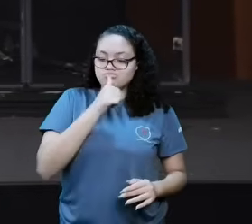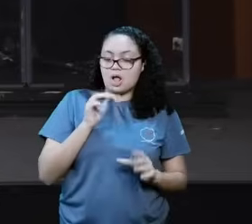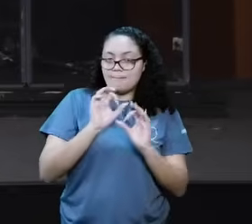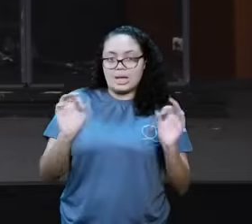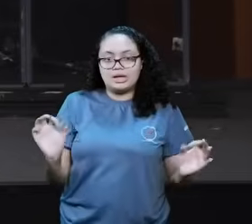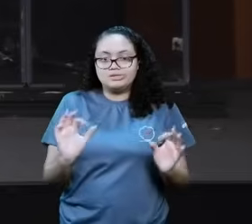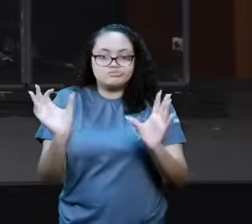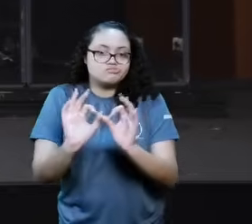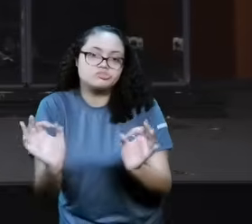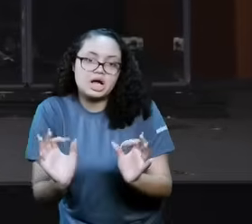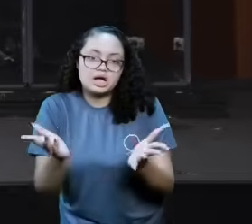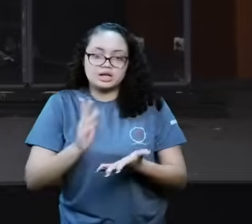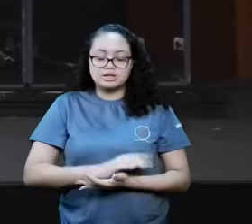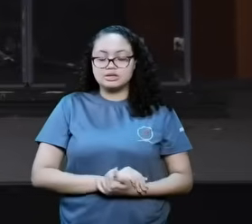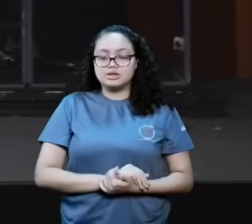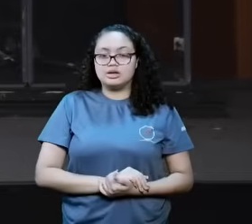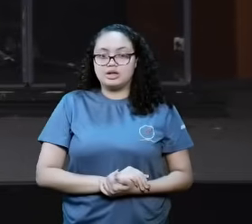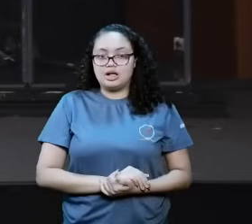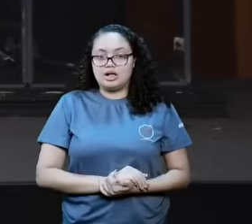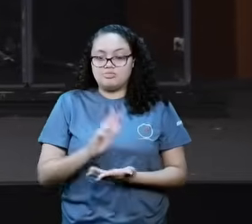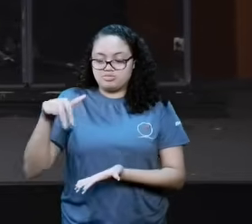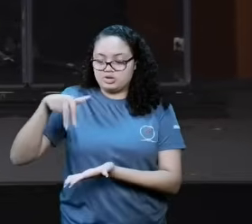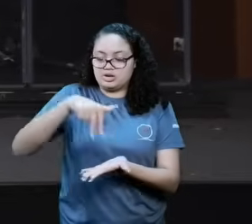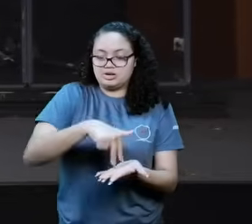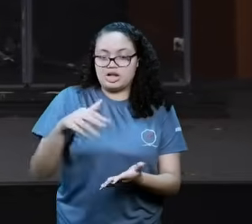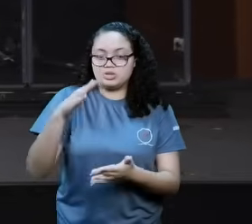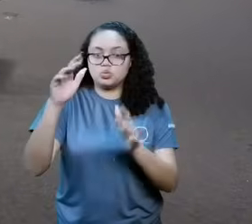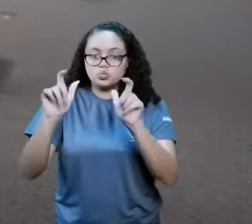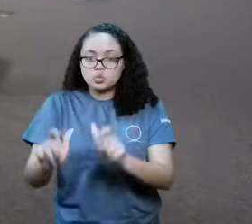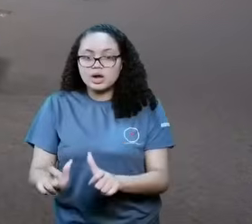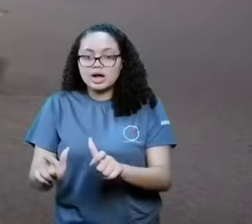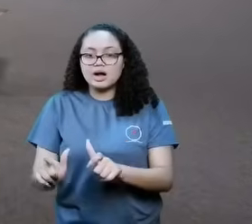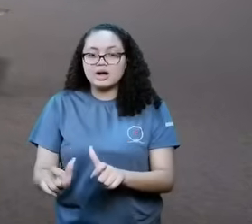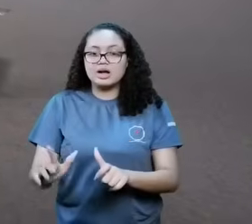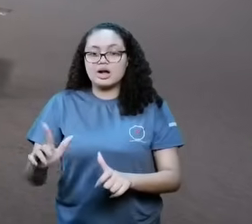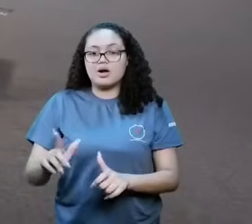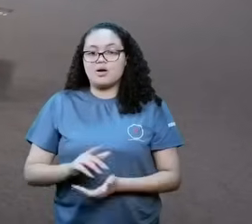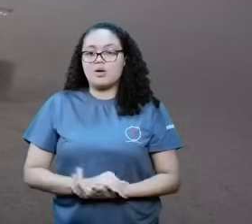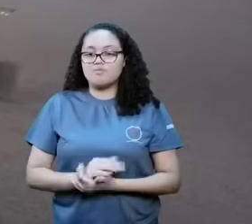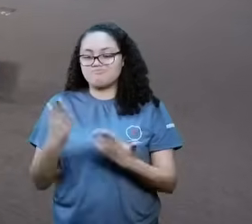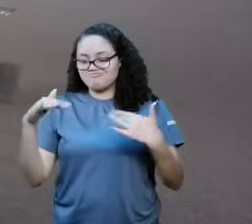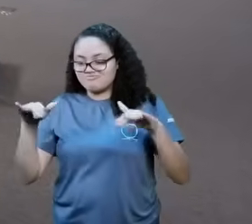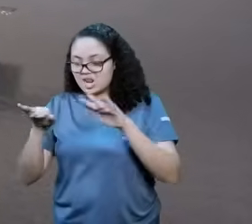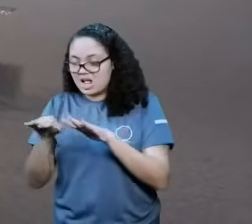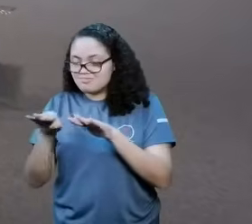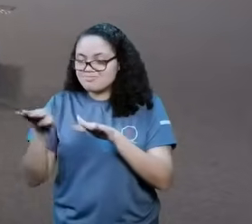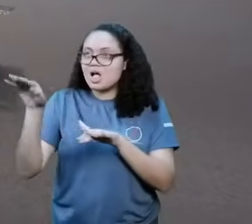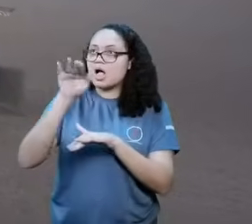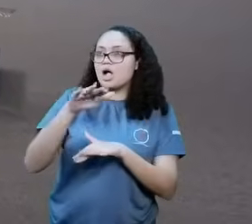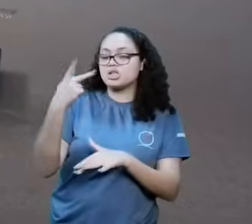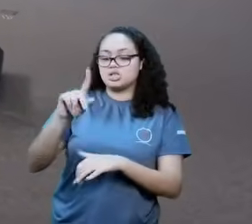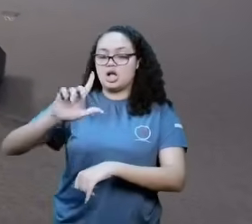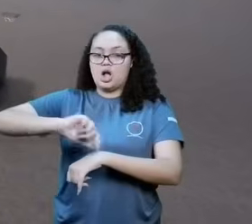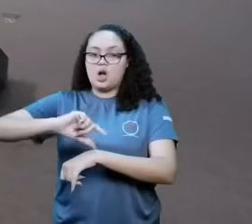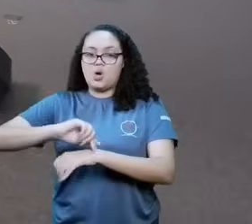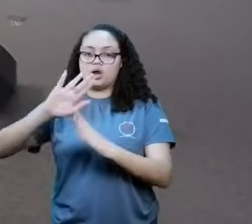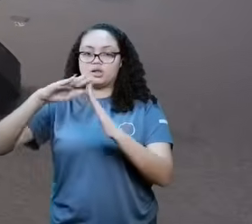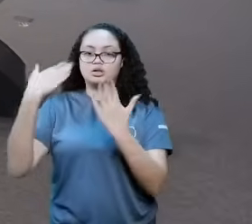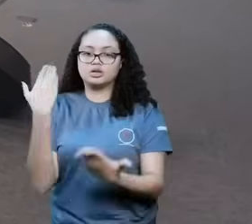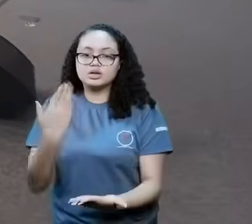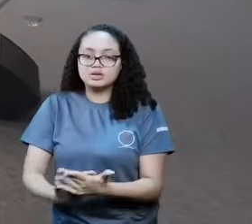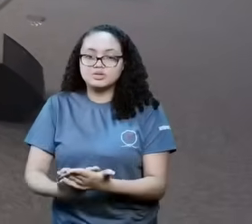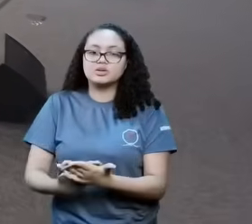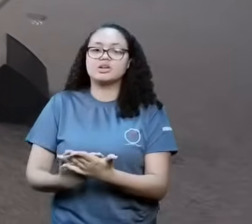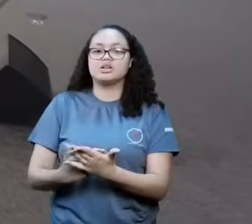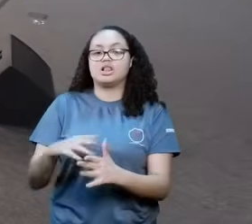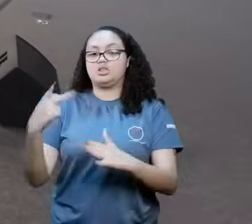jejua. Admite que você deveria se posicionar num lugar onde a devoção está acima do teu horário, acima da tua escola, acima da